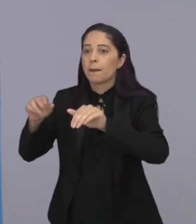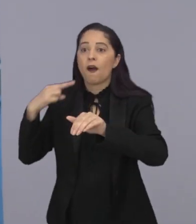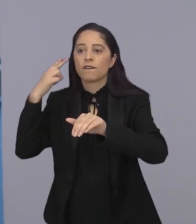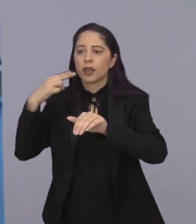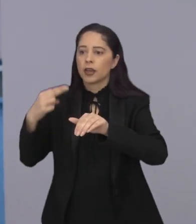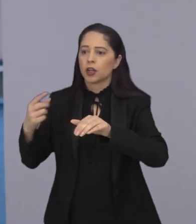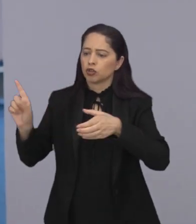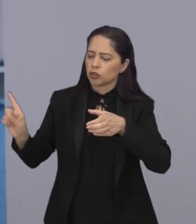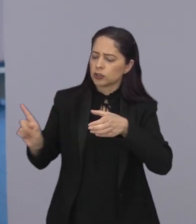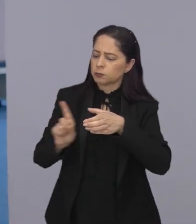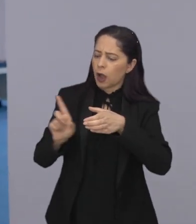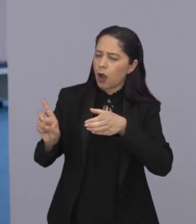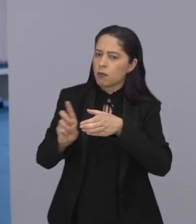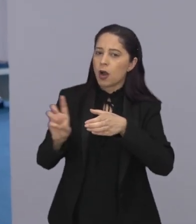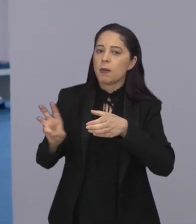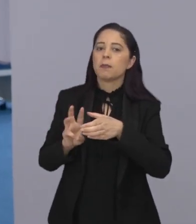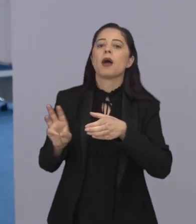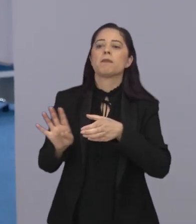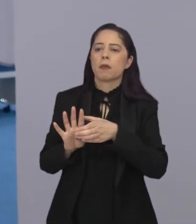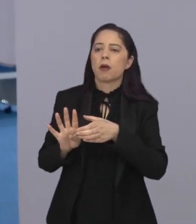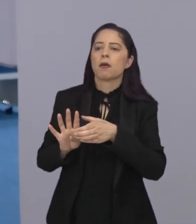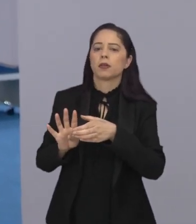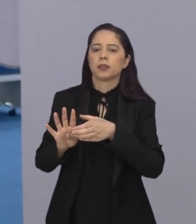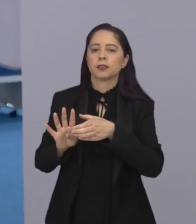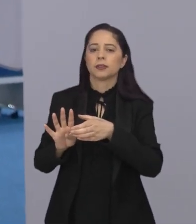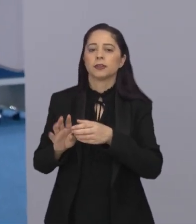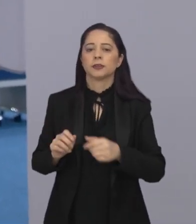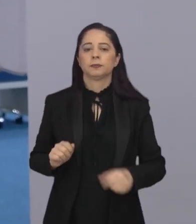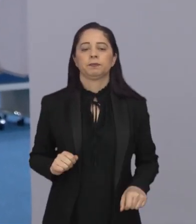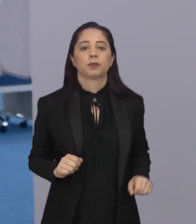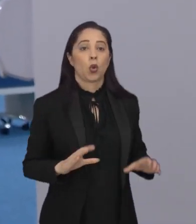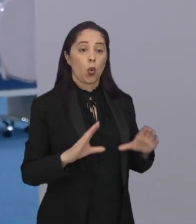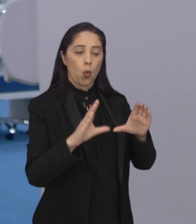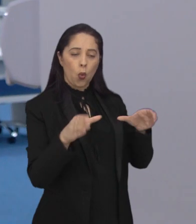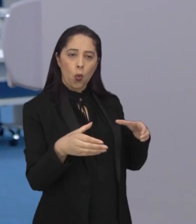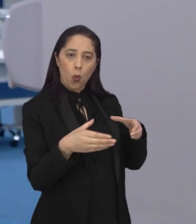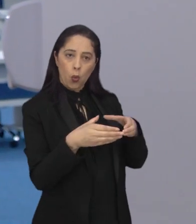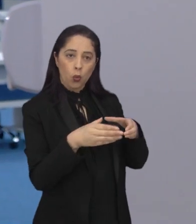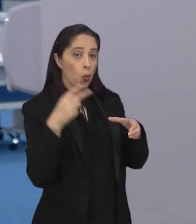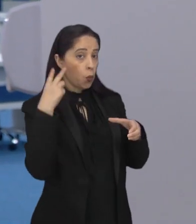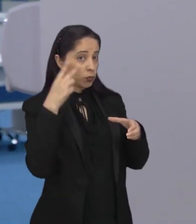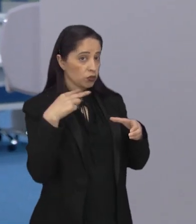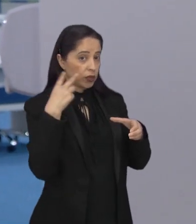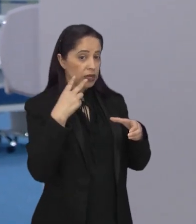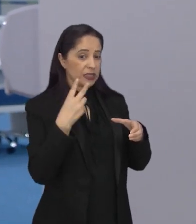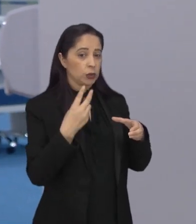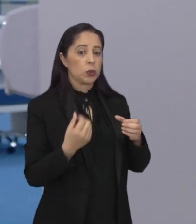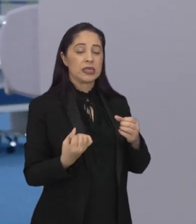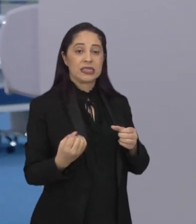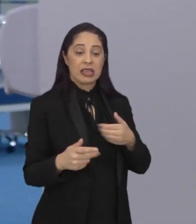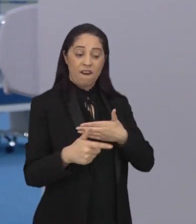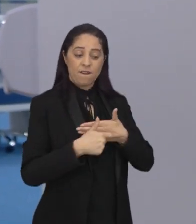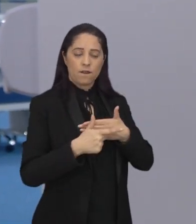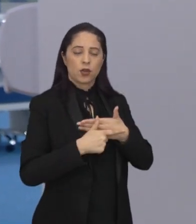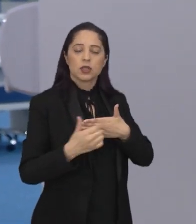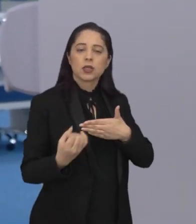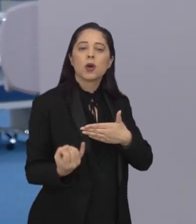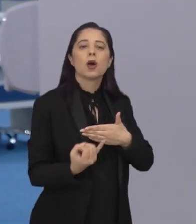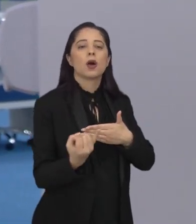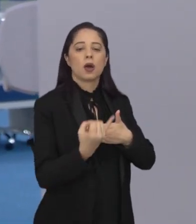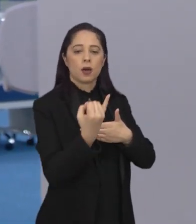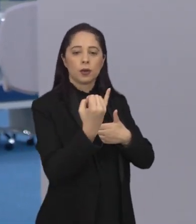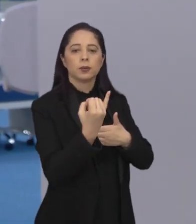Câmara, que ela reúne um grupo de vereadores que fazem parte dessa frente, para ela,